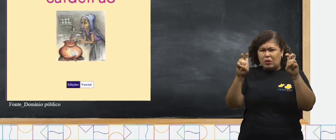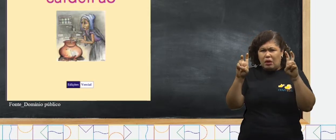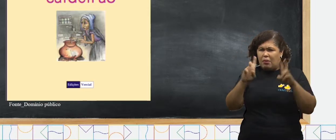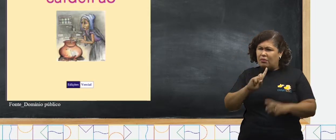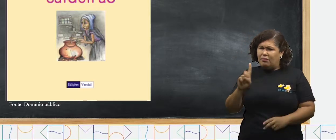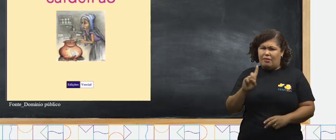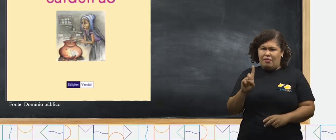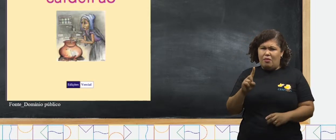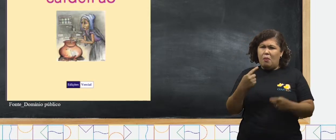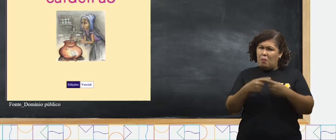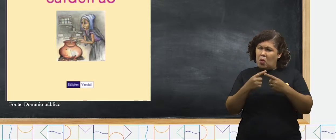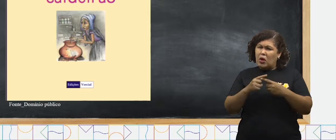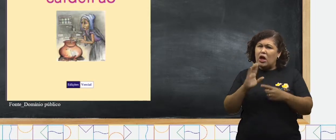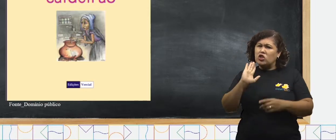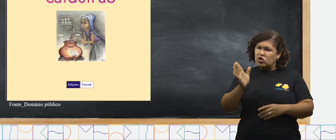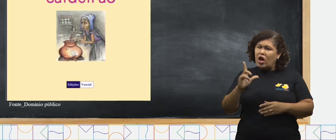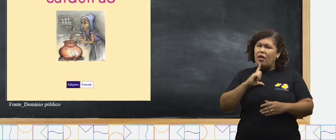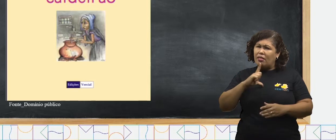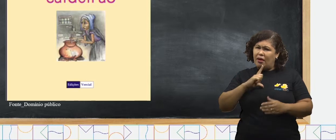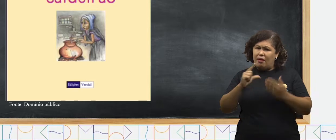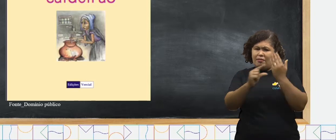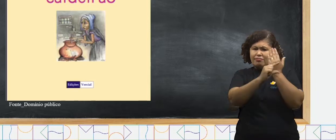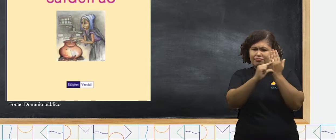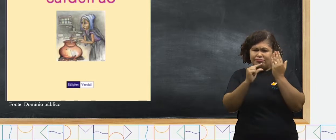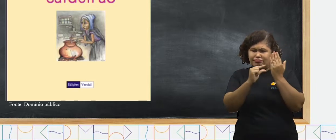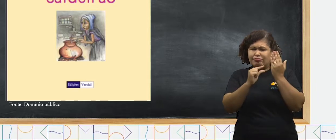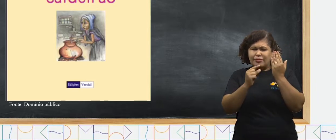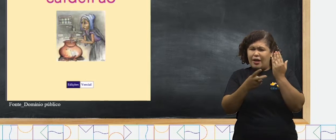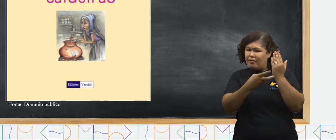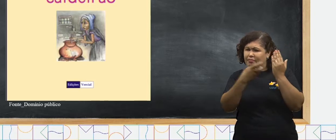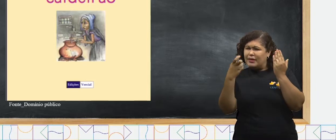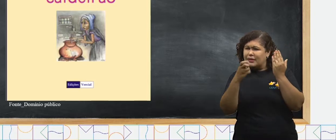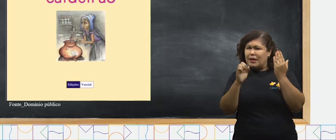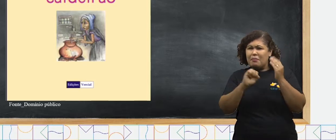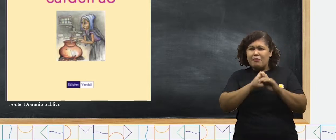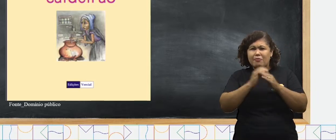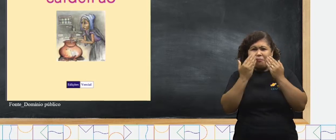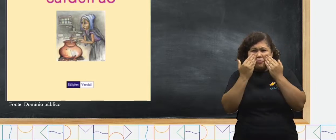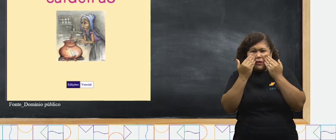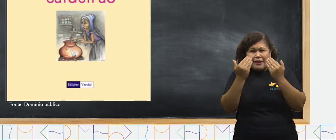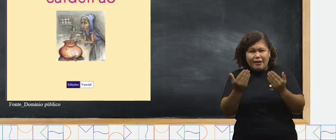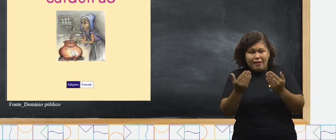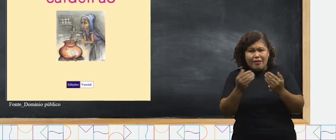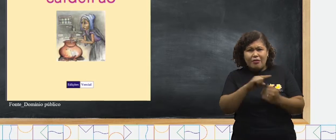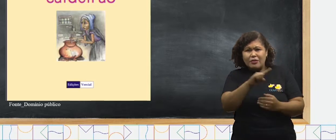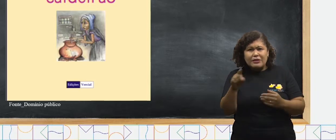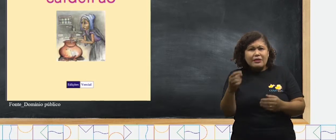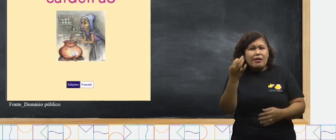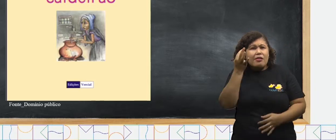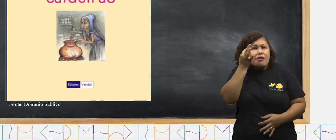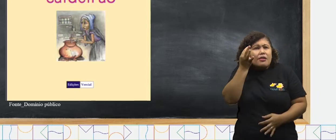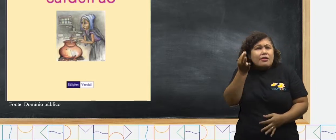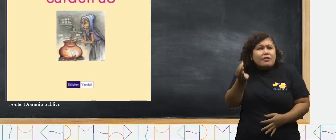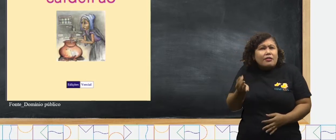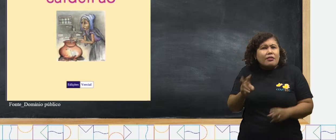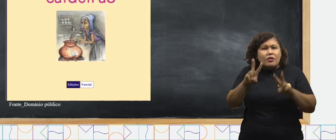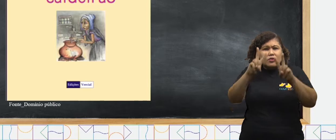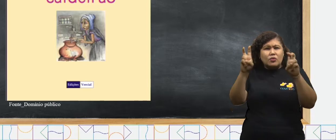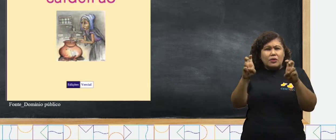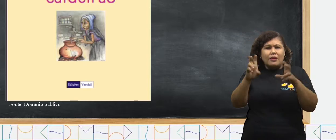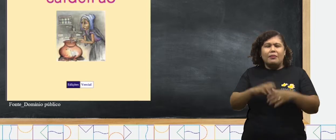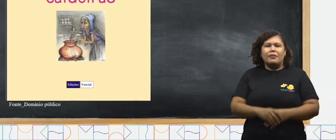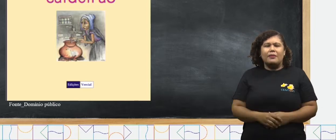do título e da imagem aqui exposta, você consegue compreender perfeitamente o